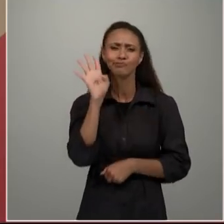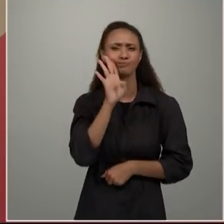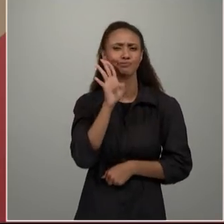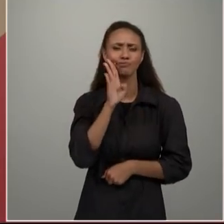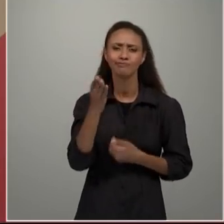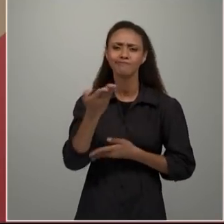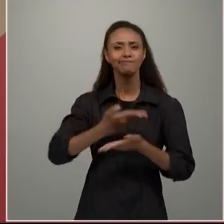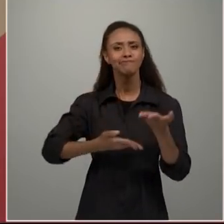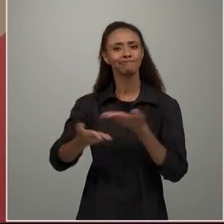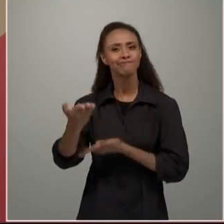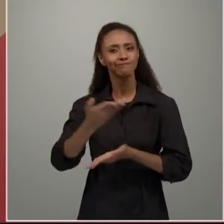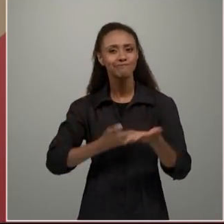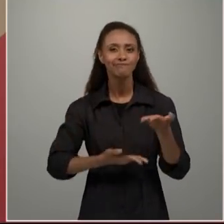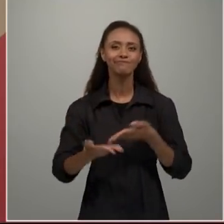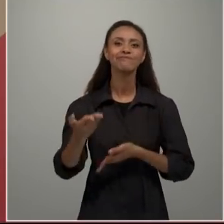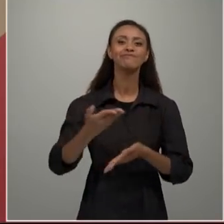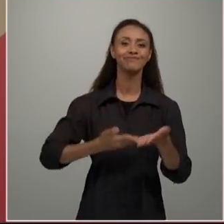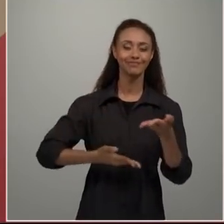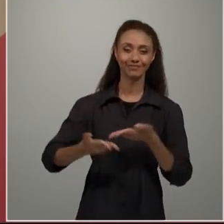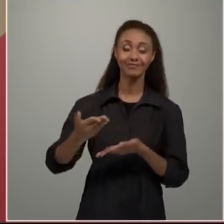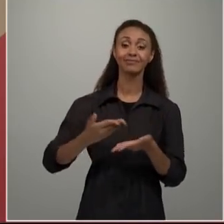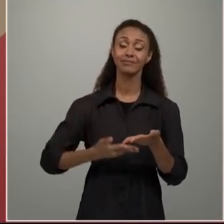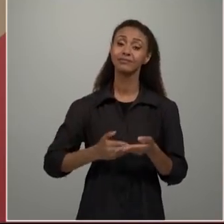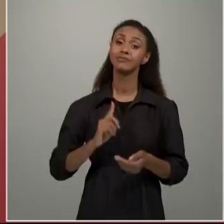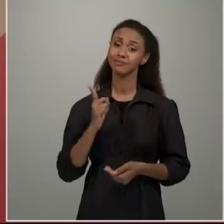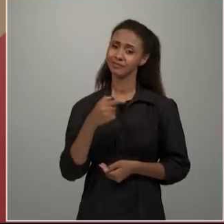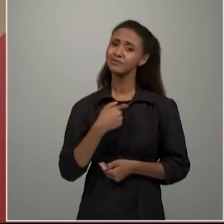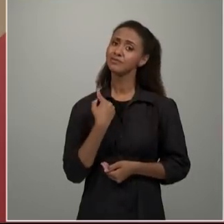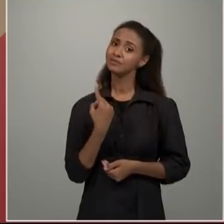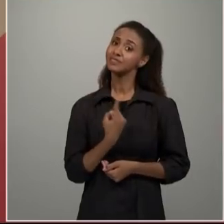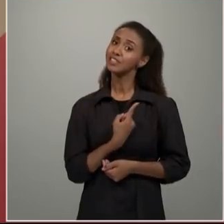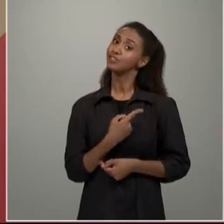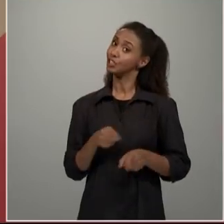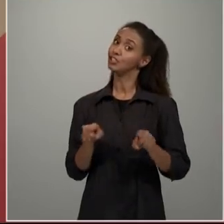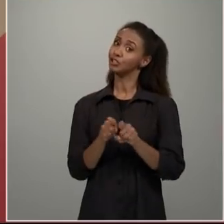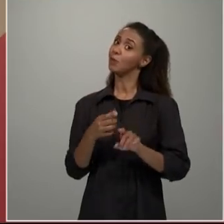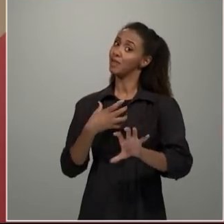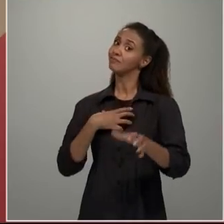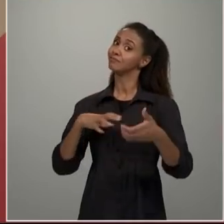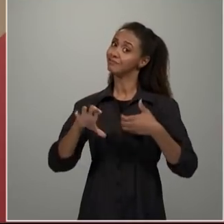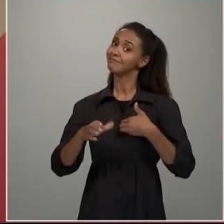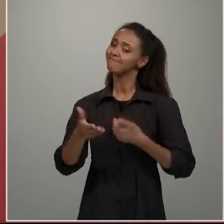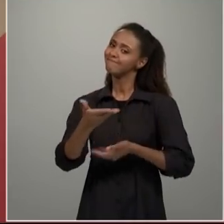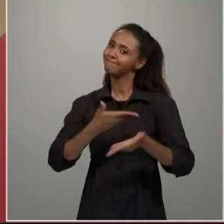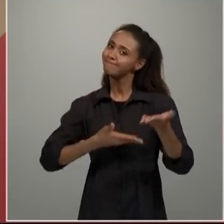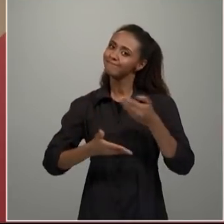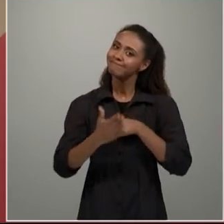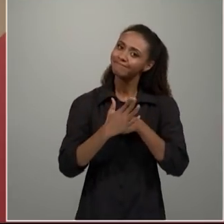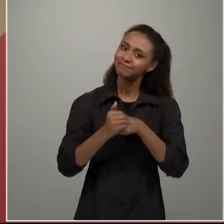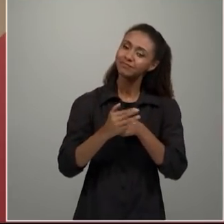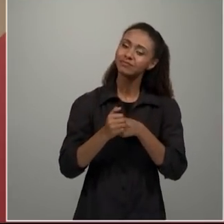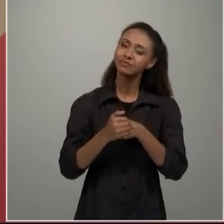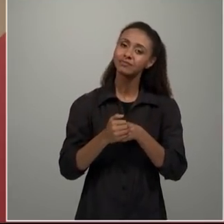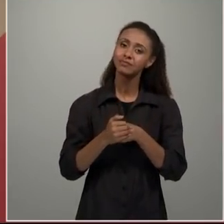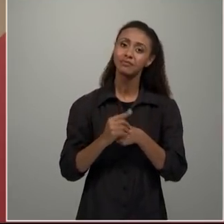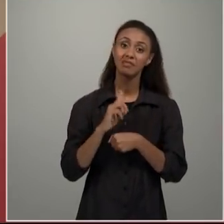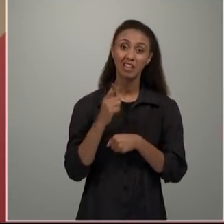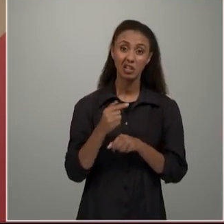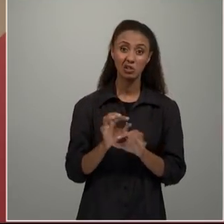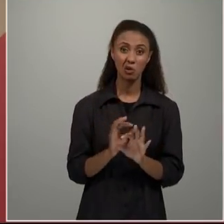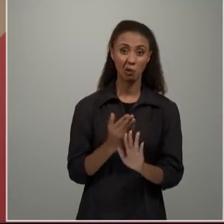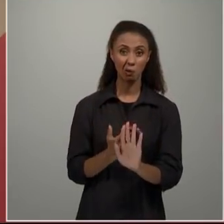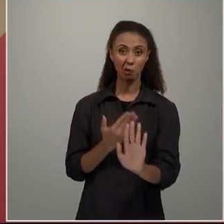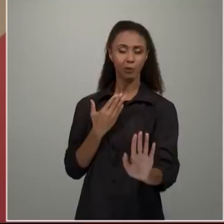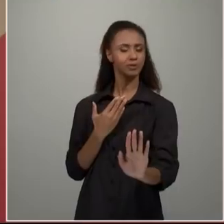a gente é também trata vocês aqui desse lado eu digo assim a gente nunca está distante